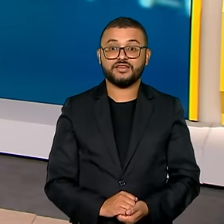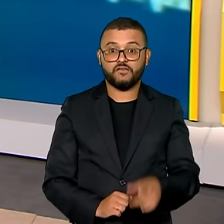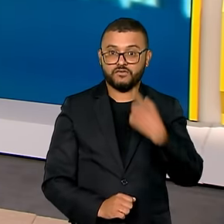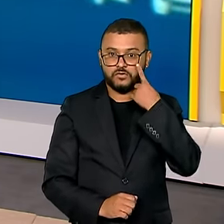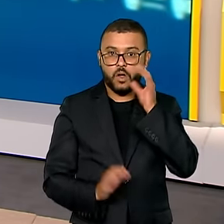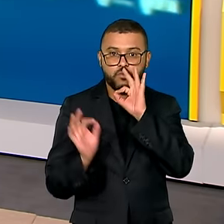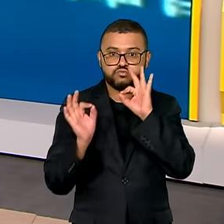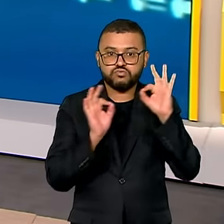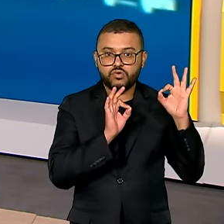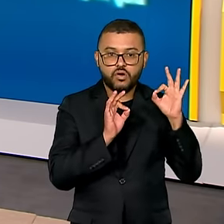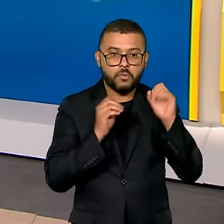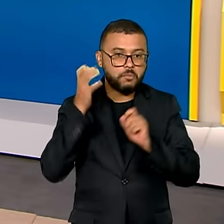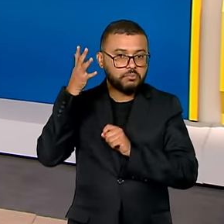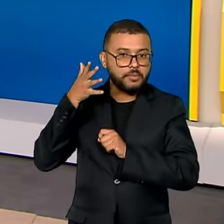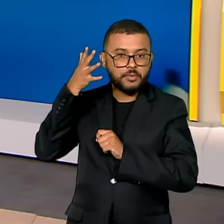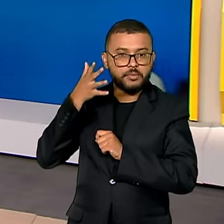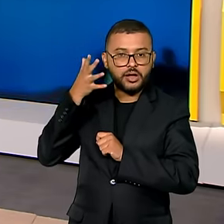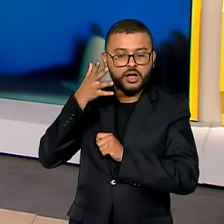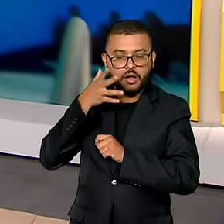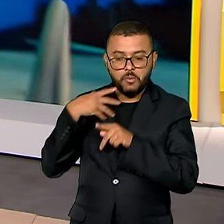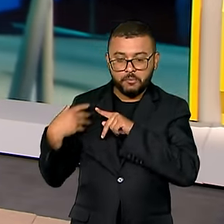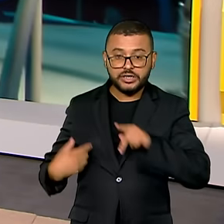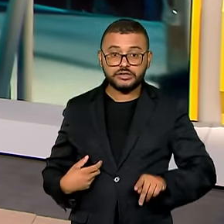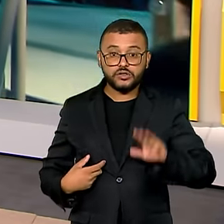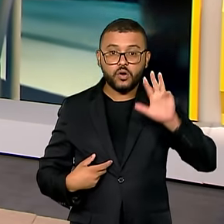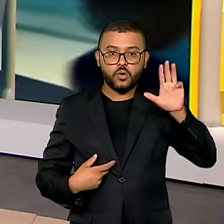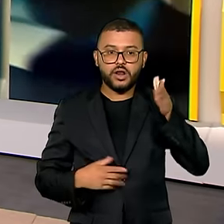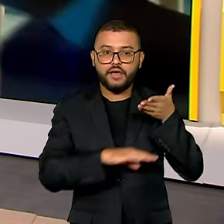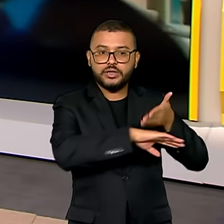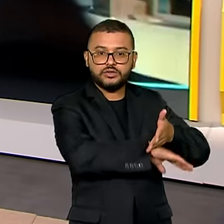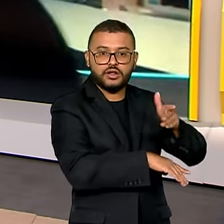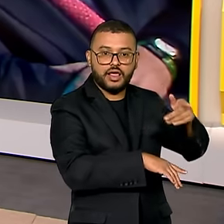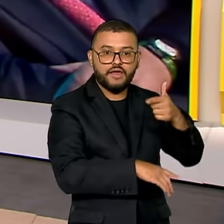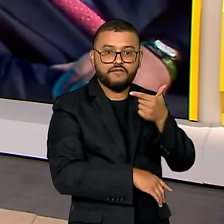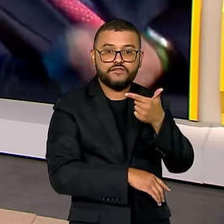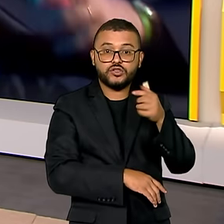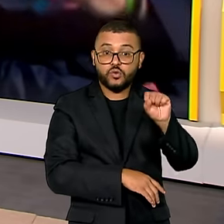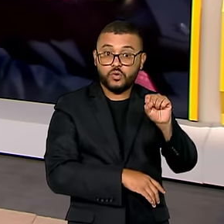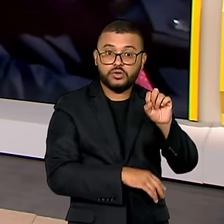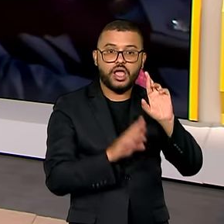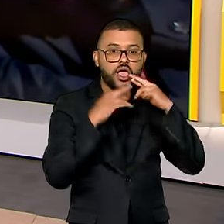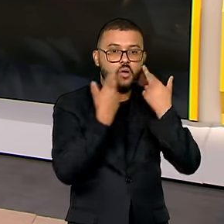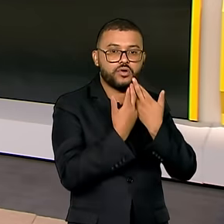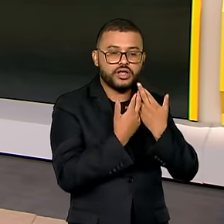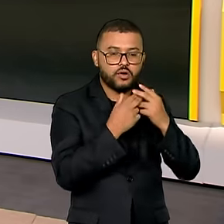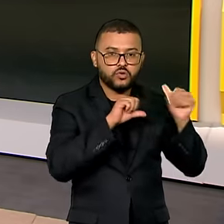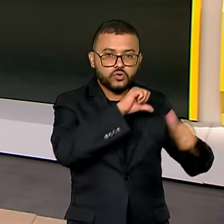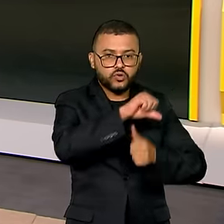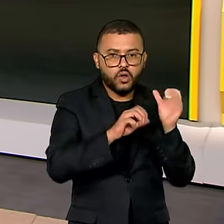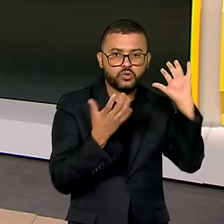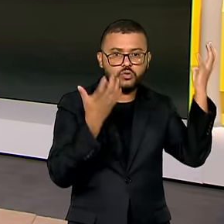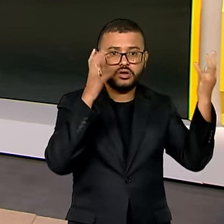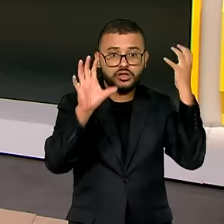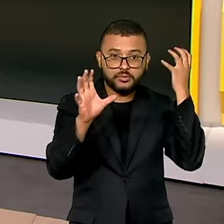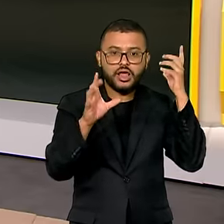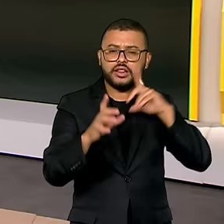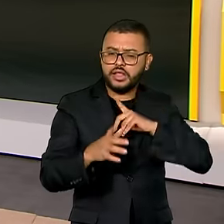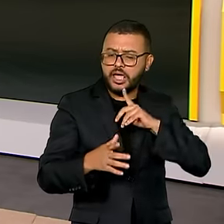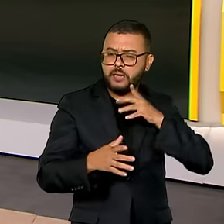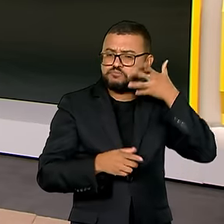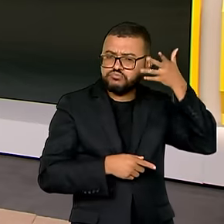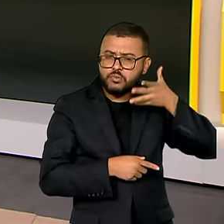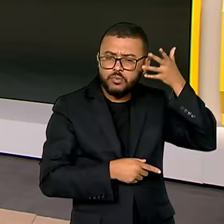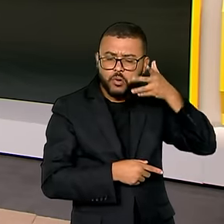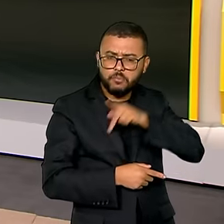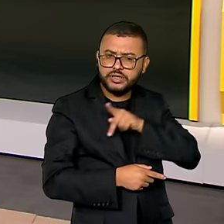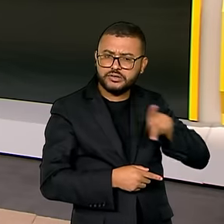Você acompanhou o discurso do presidente Lula na sessão de abertura da 28ª Conferência de Mudança do Clima. Em seu discurso, o